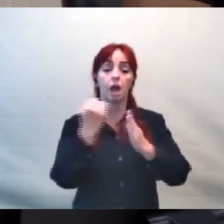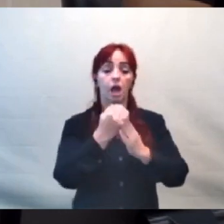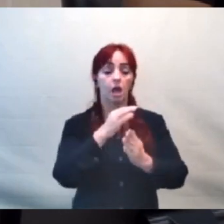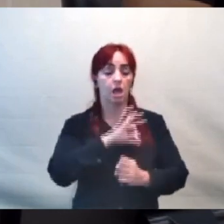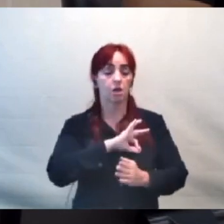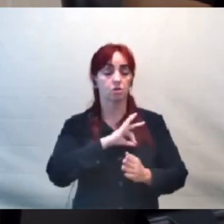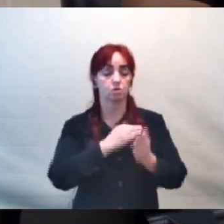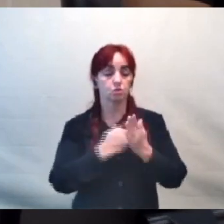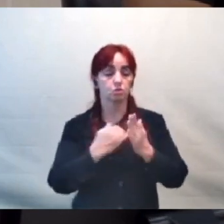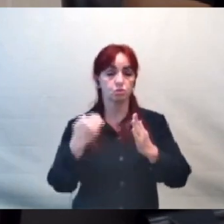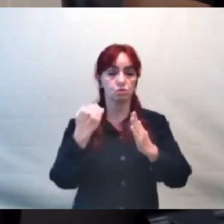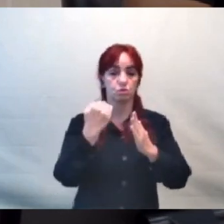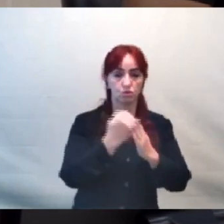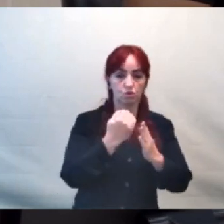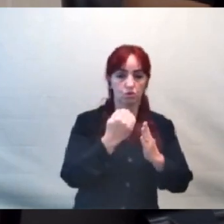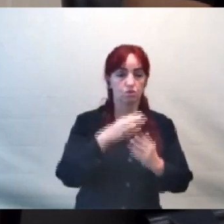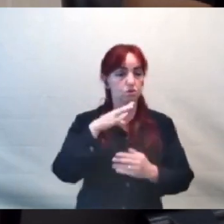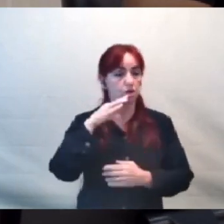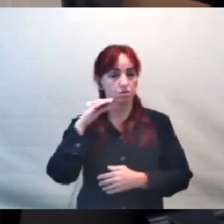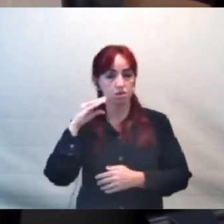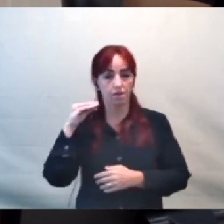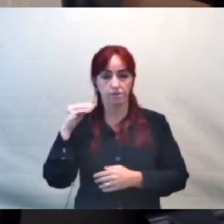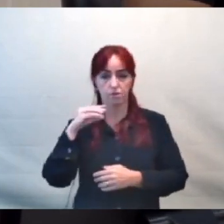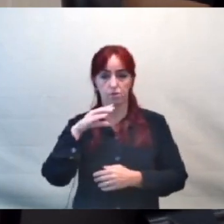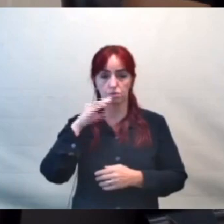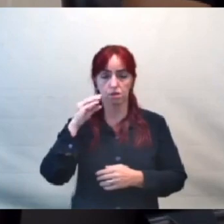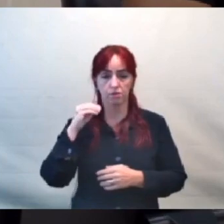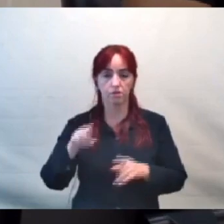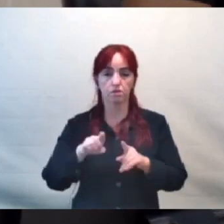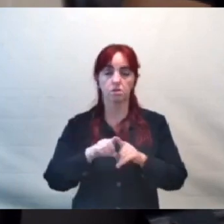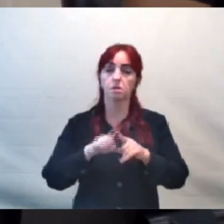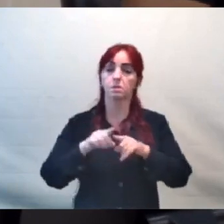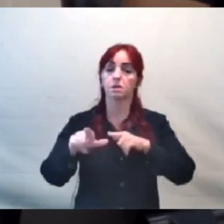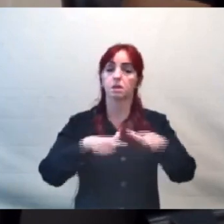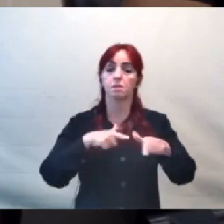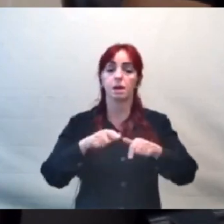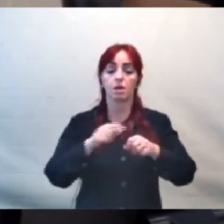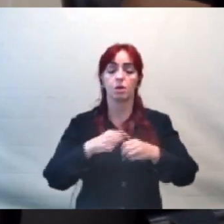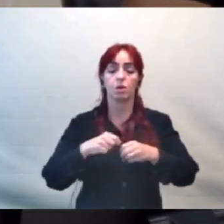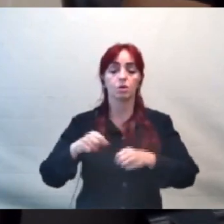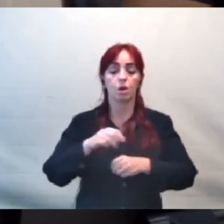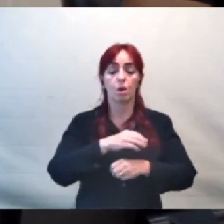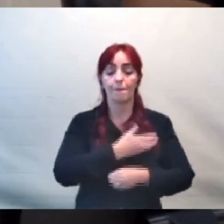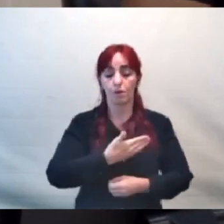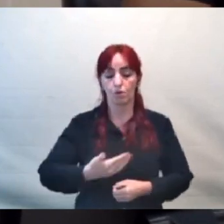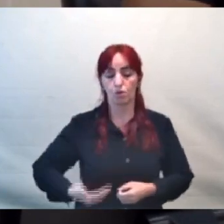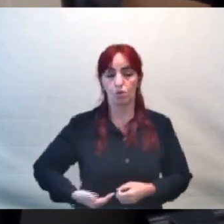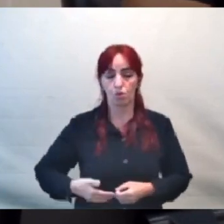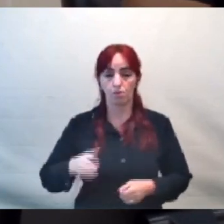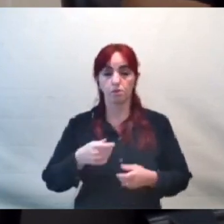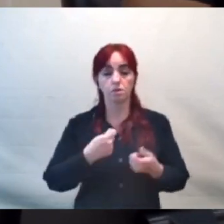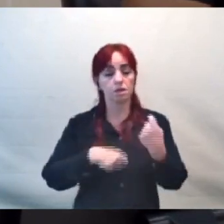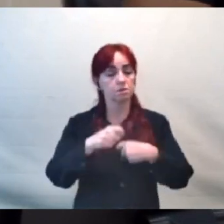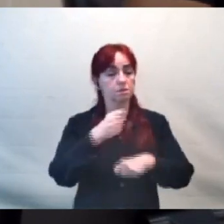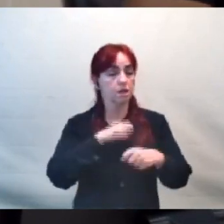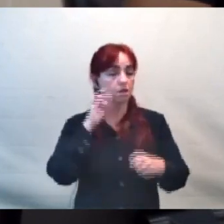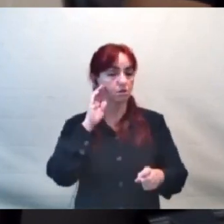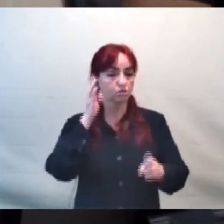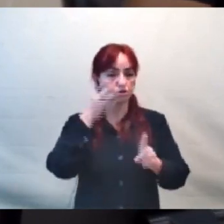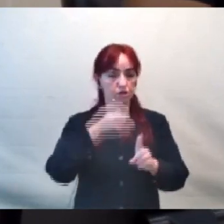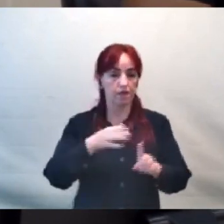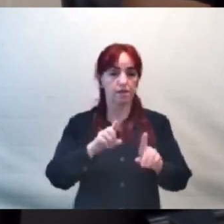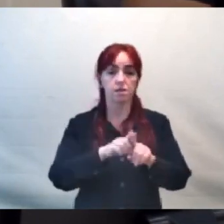remuneratórios aos servidores e empregados públicos da administração direta e indireta do Poder Executivo e das